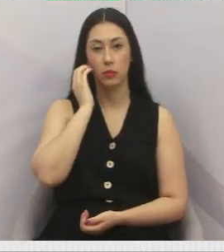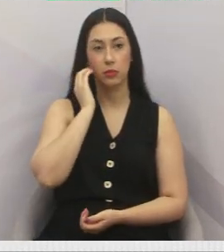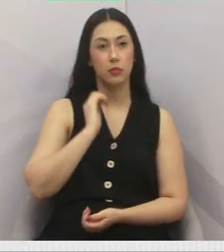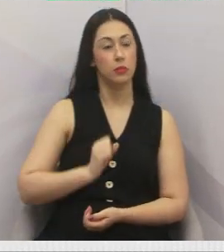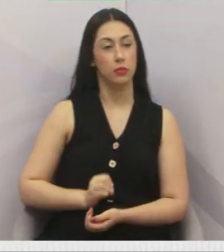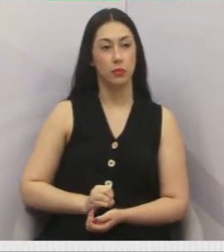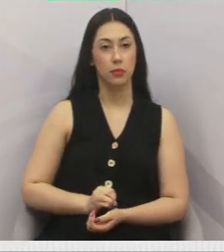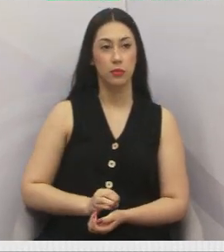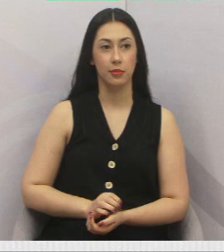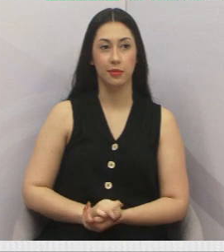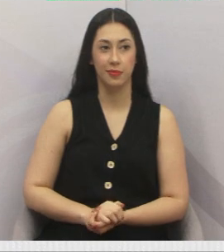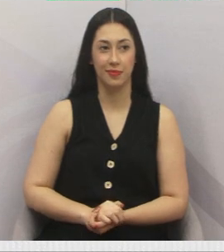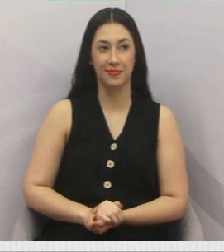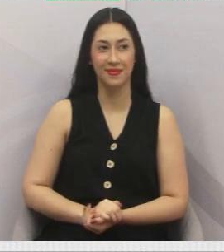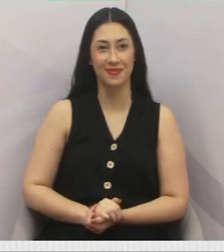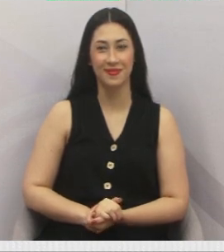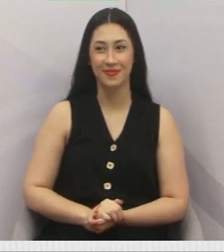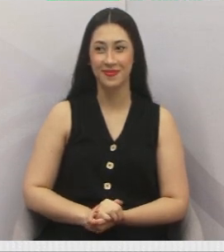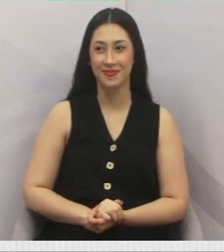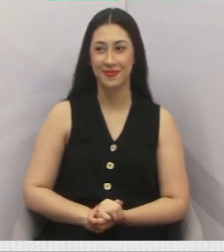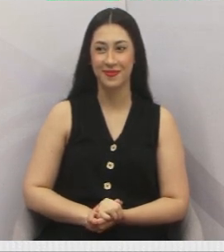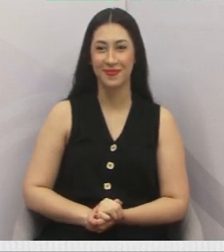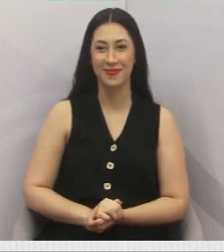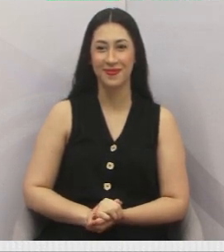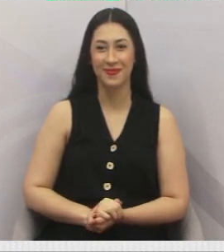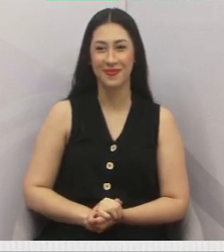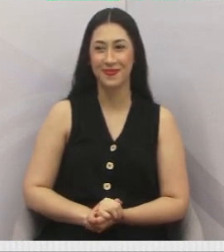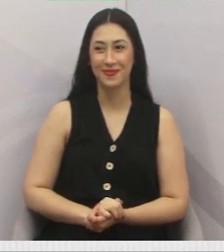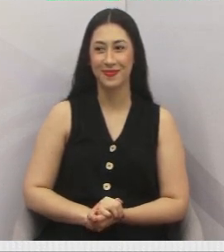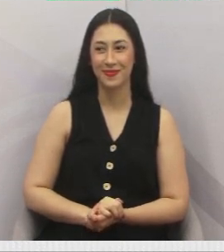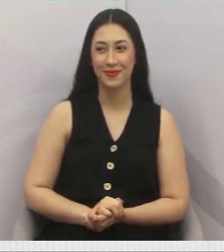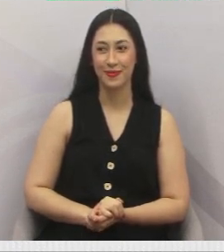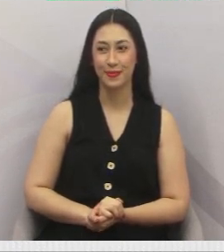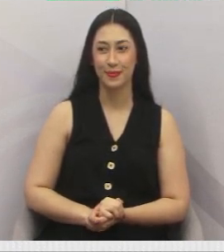Você quer que eu releia o voto? Não. Deu?